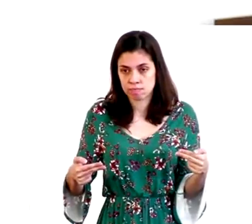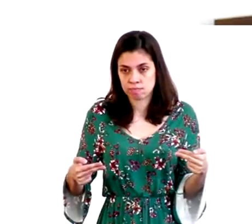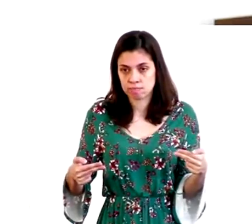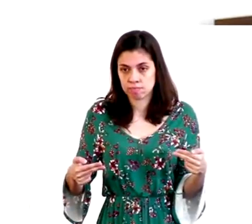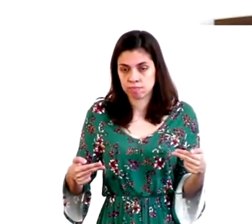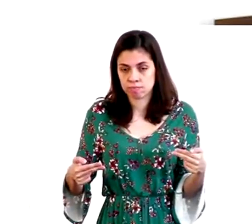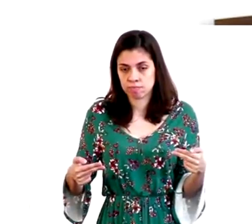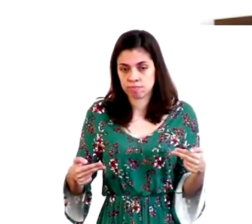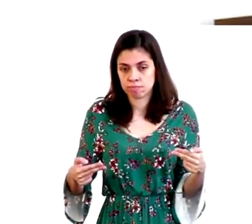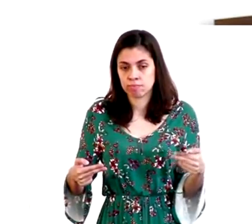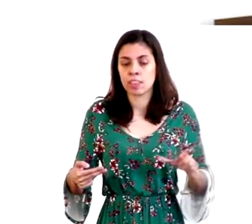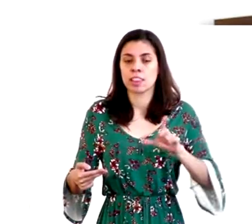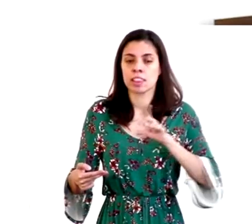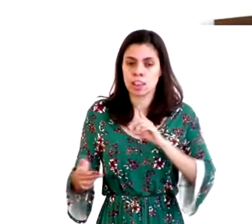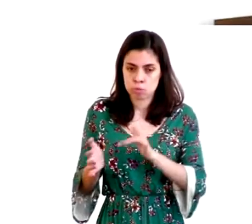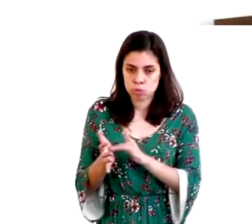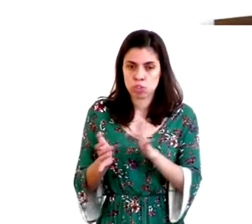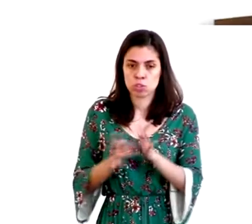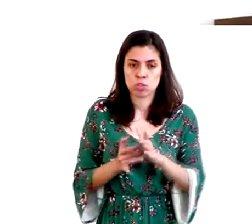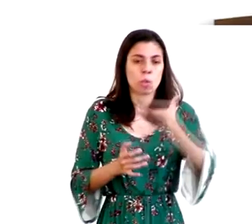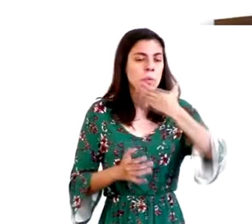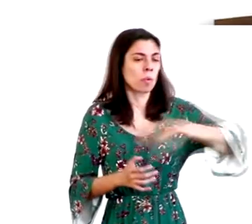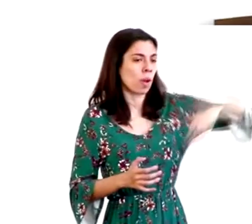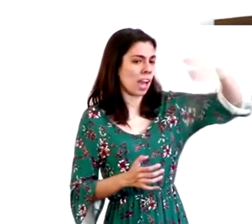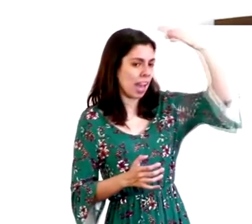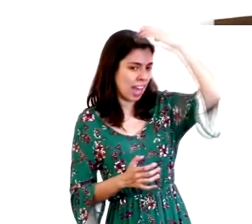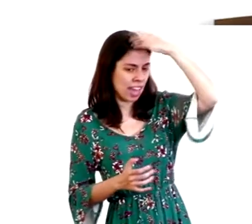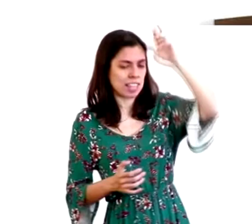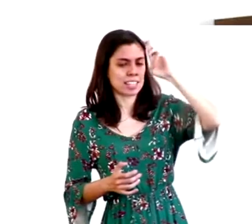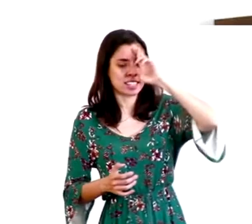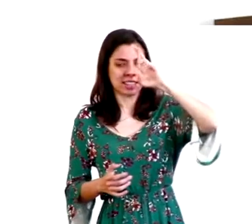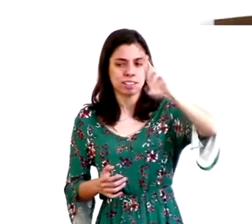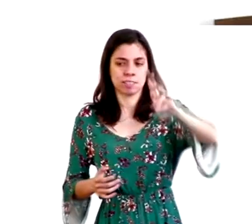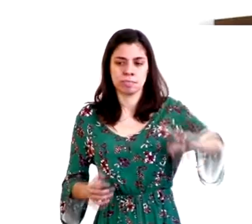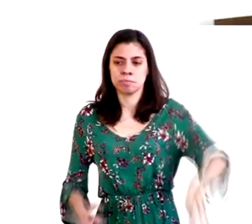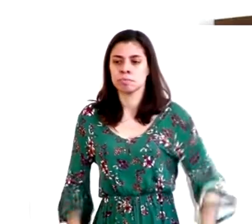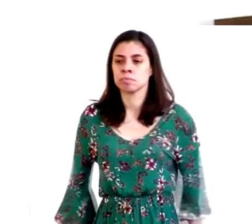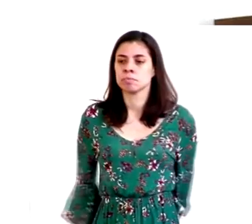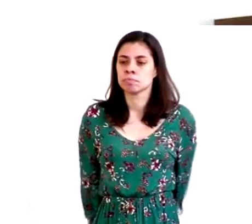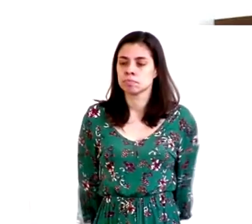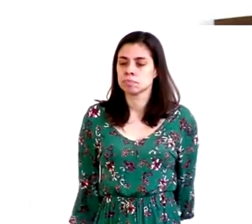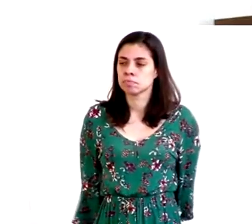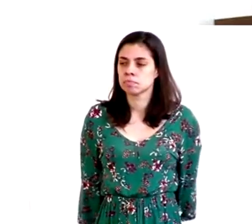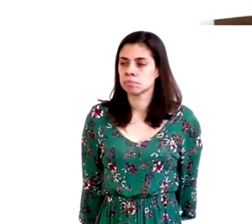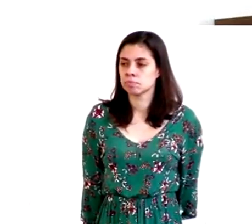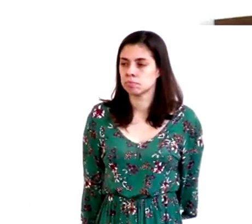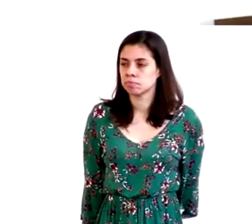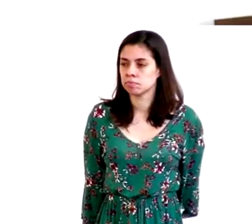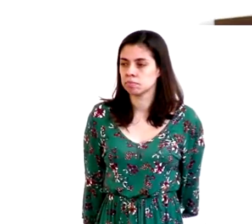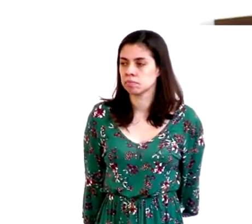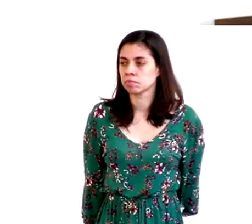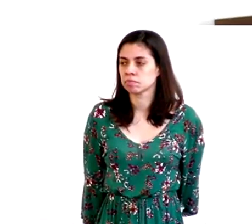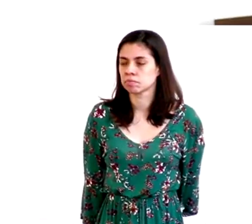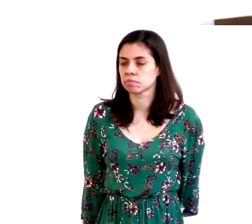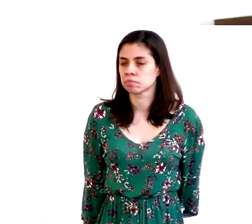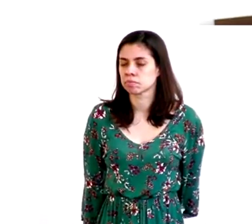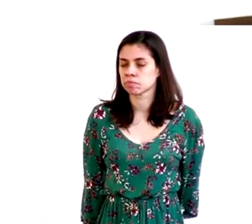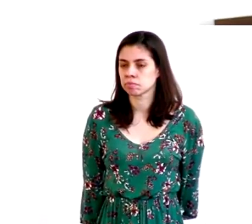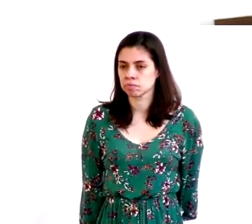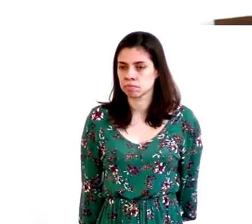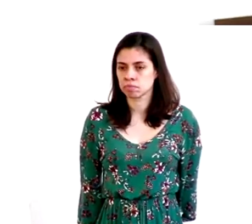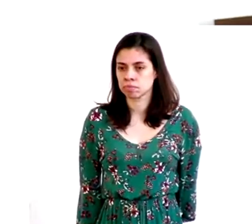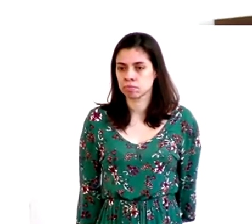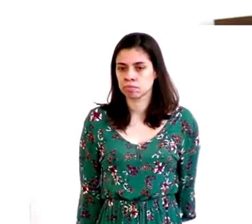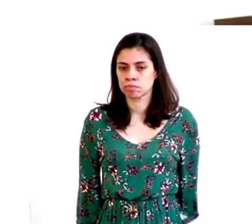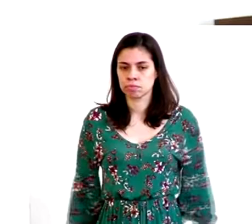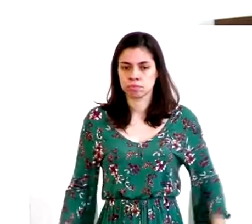nosso Rei e Senhor. Portanto, a ideia de que primeiro uma